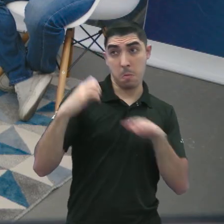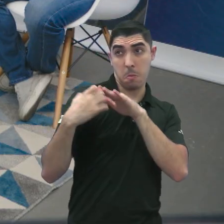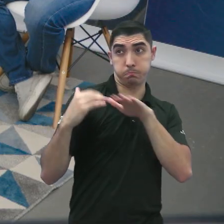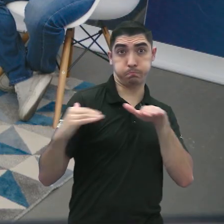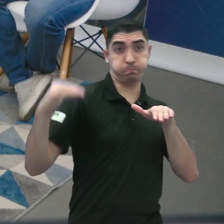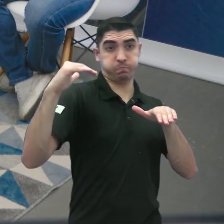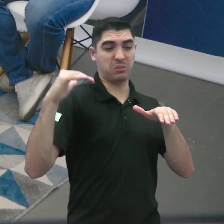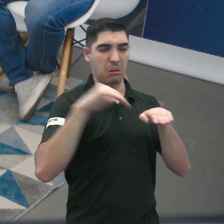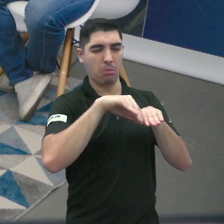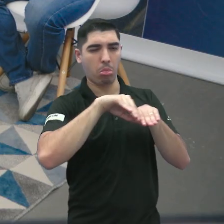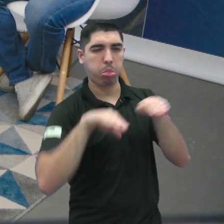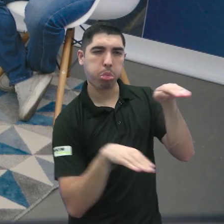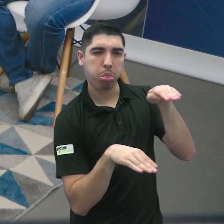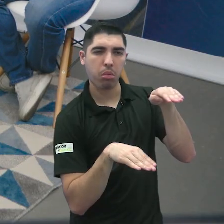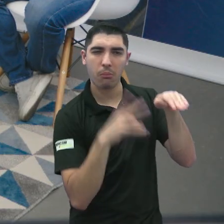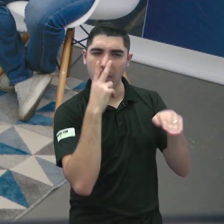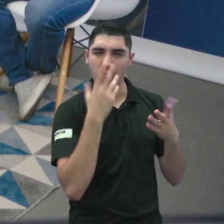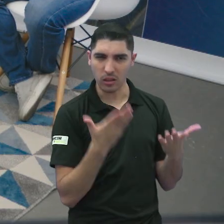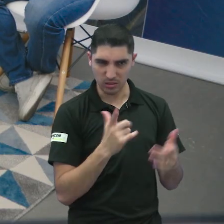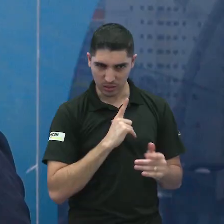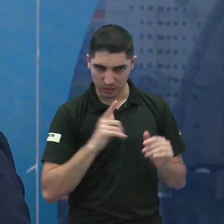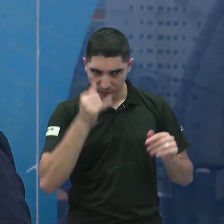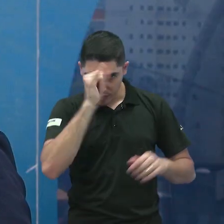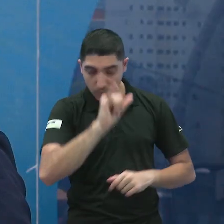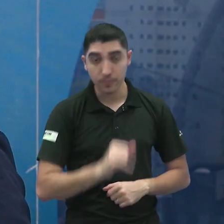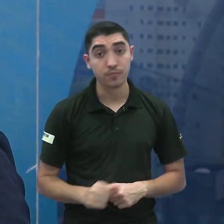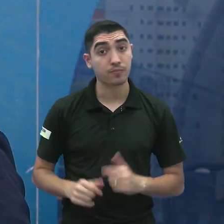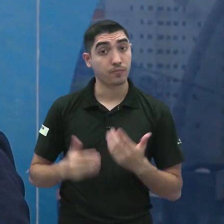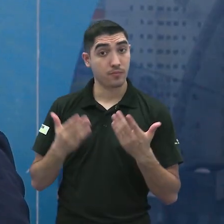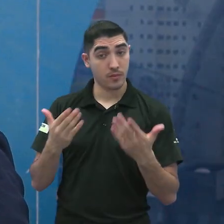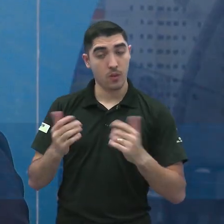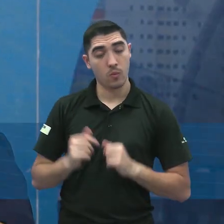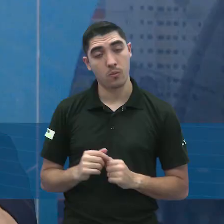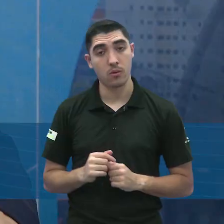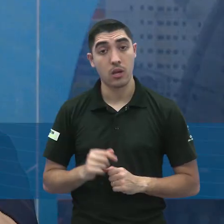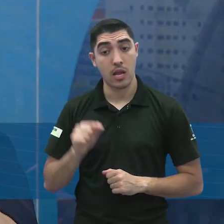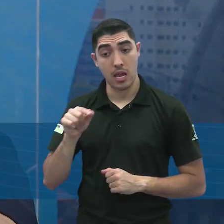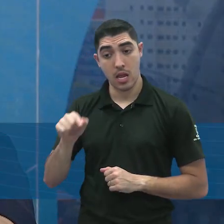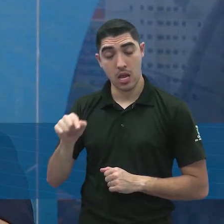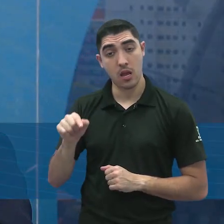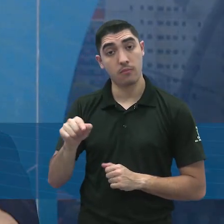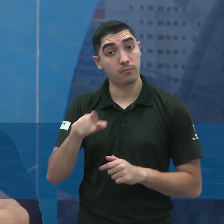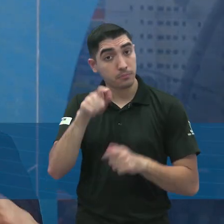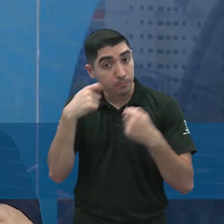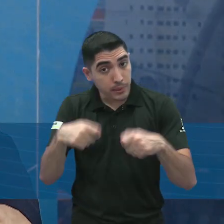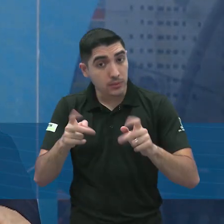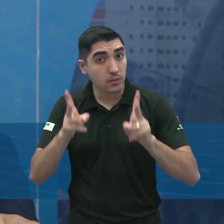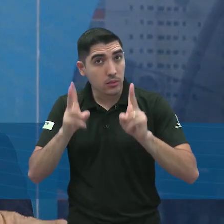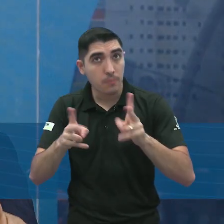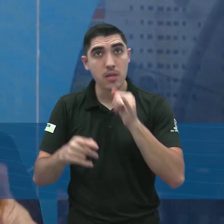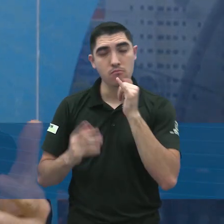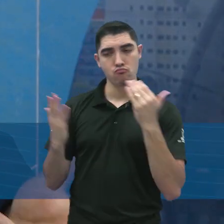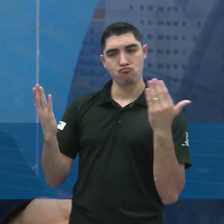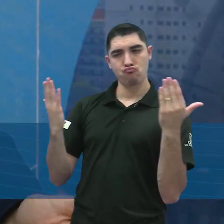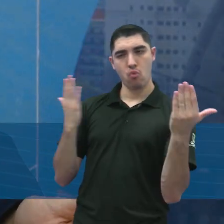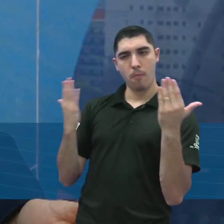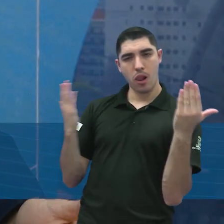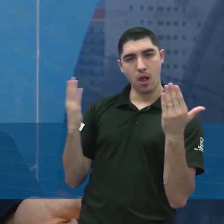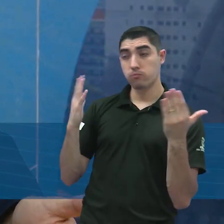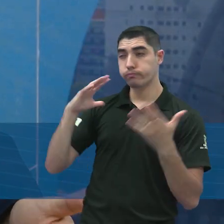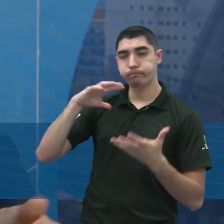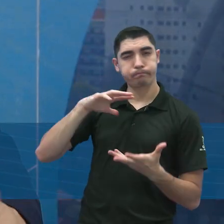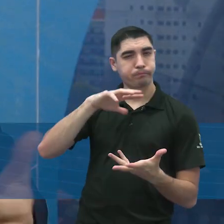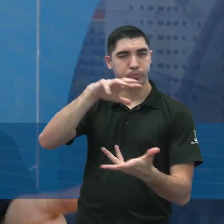produtos? A grande vantagem, uma das grandes vantagens do comércio eletrônico é que hoje você se atua localmente e vende